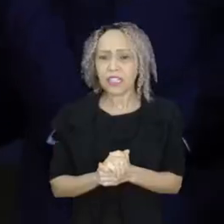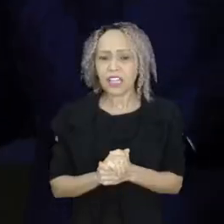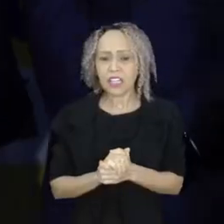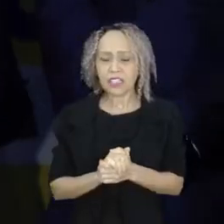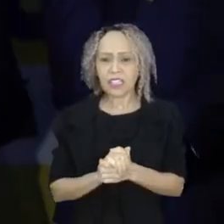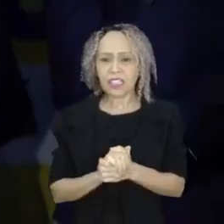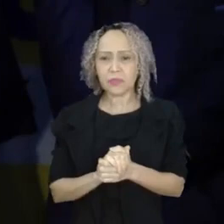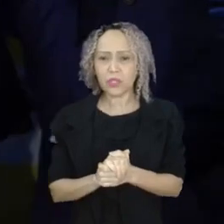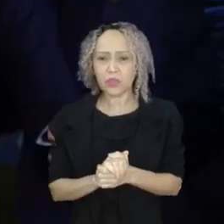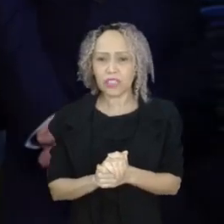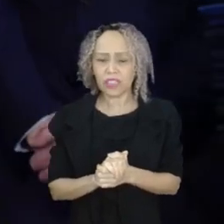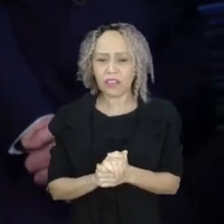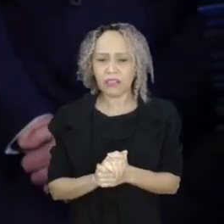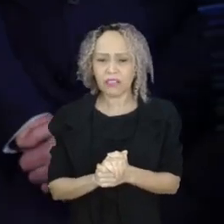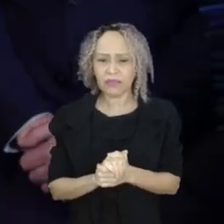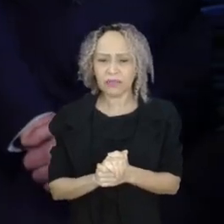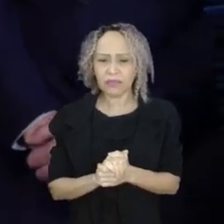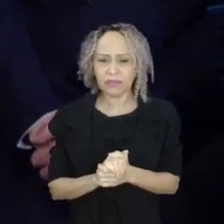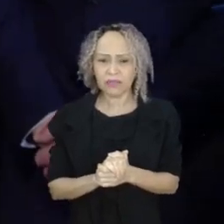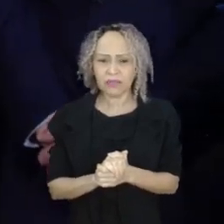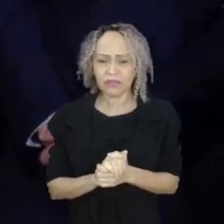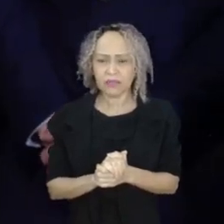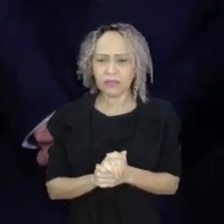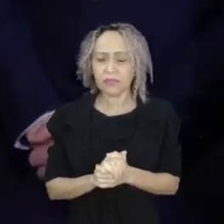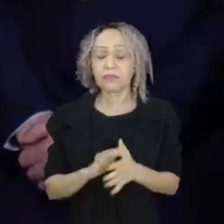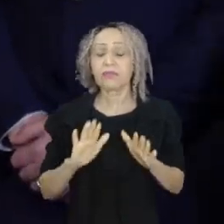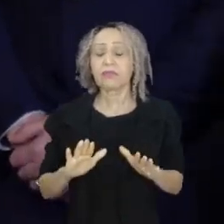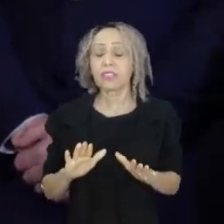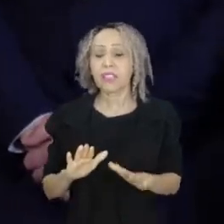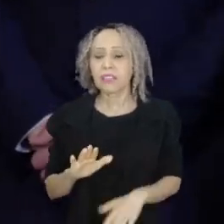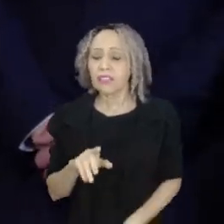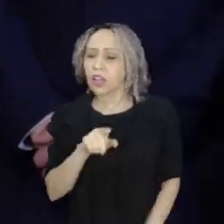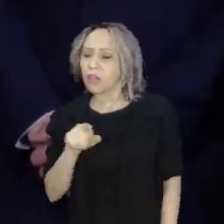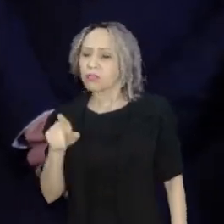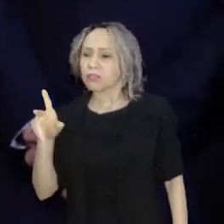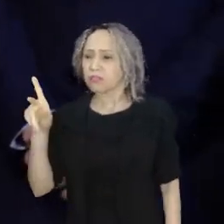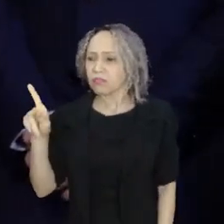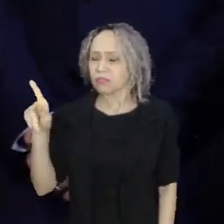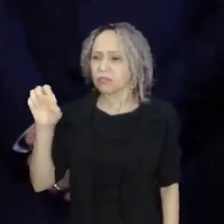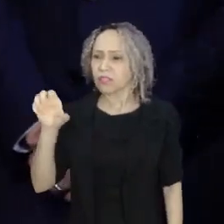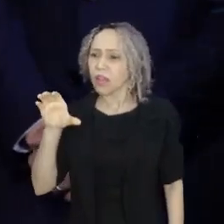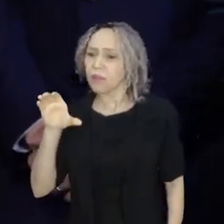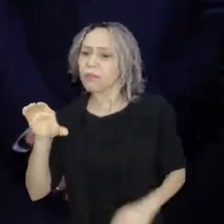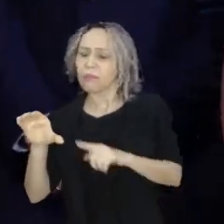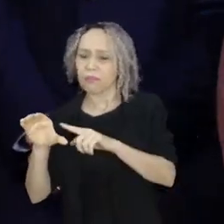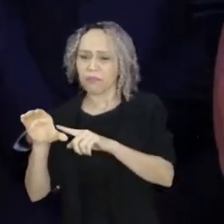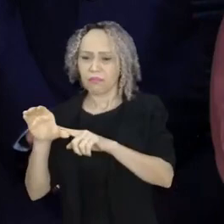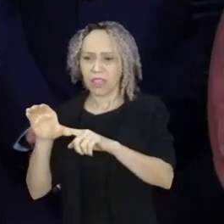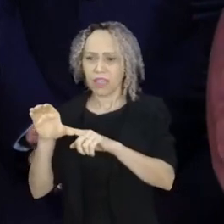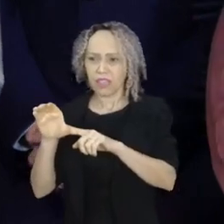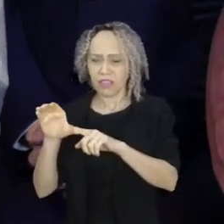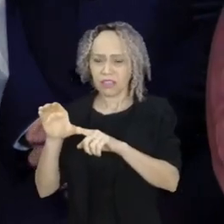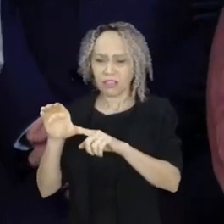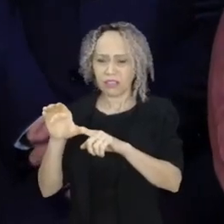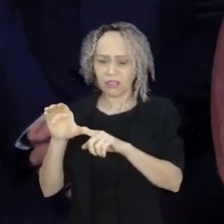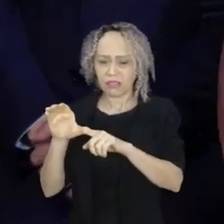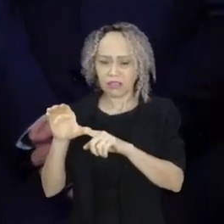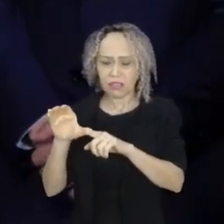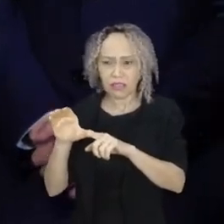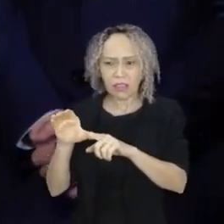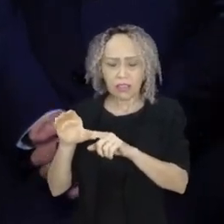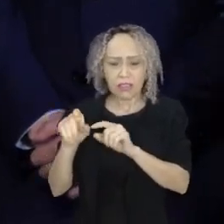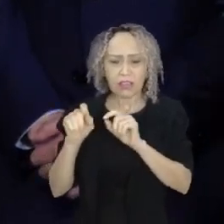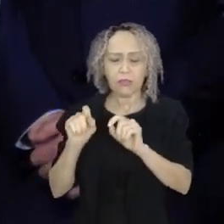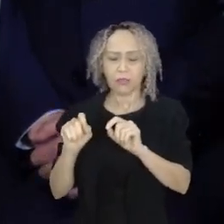sabe, ele não teve coragem e mandou a medida provisória agora, acabando com a desoneração do óleo diesel,